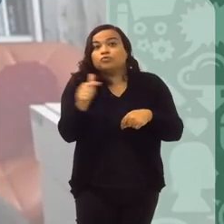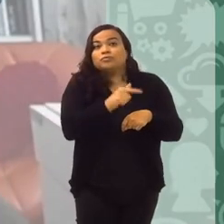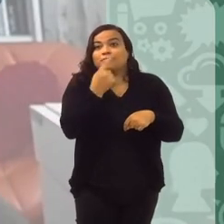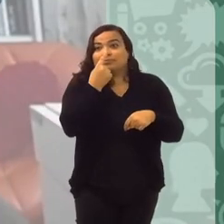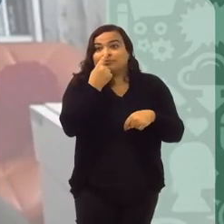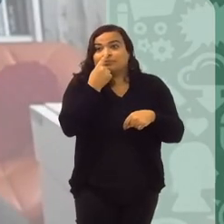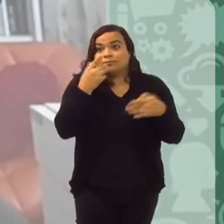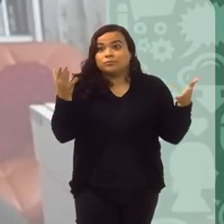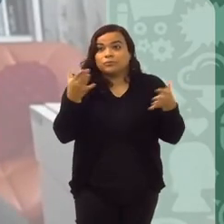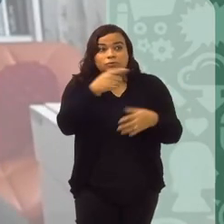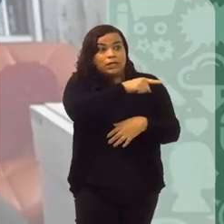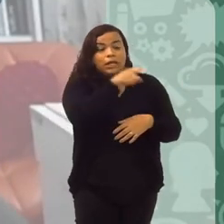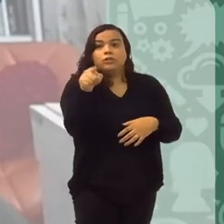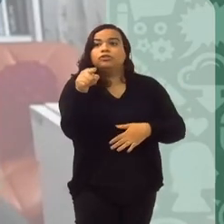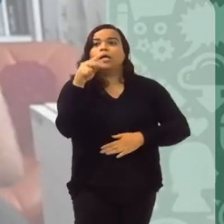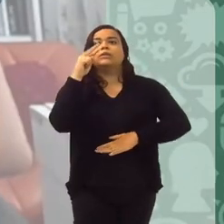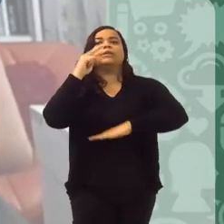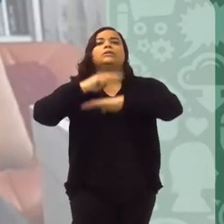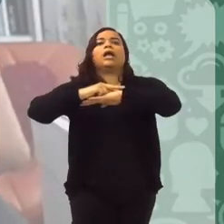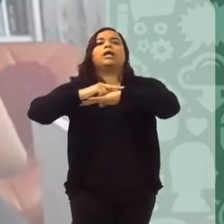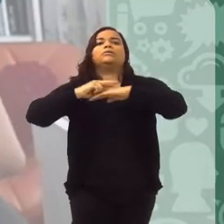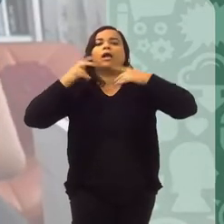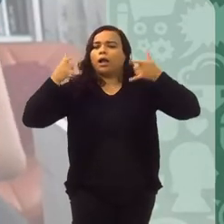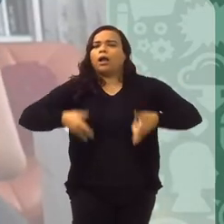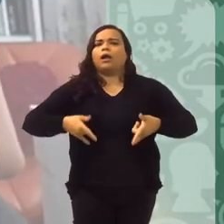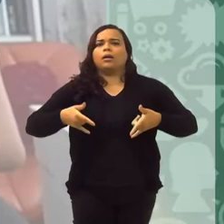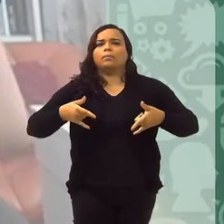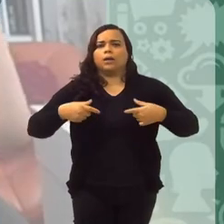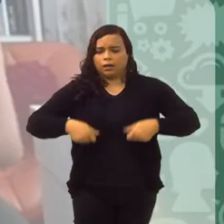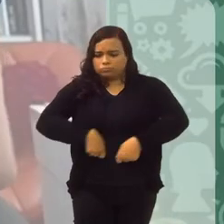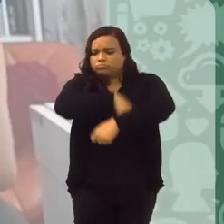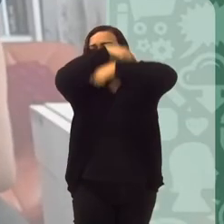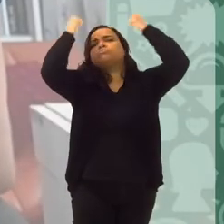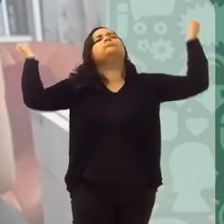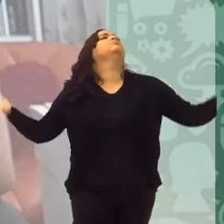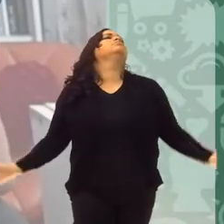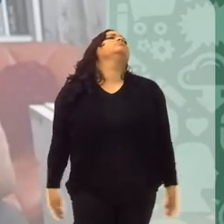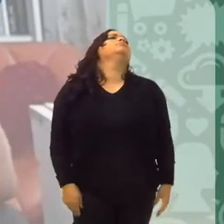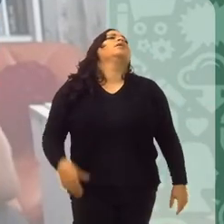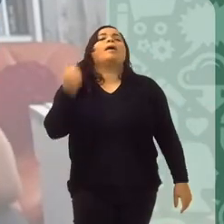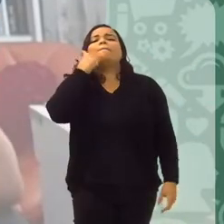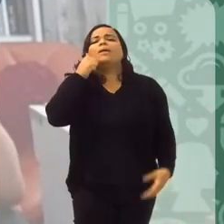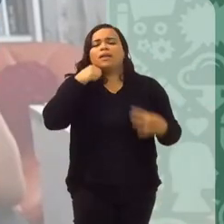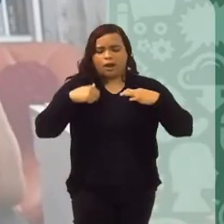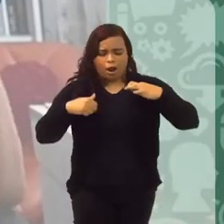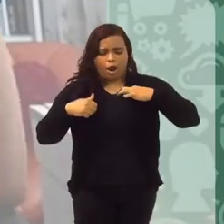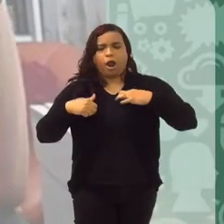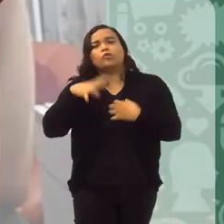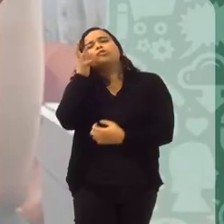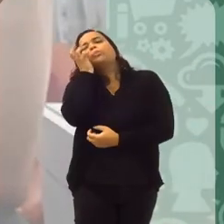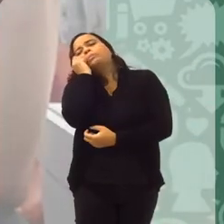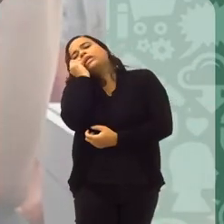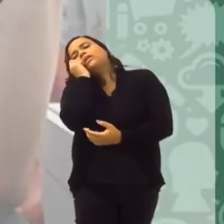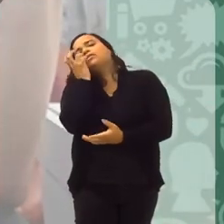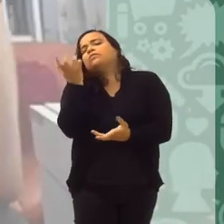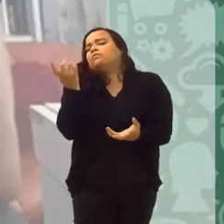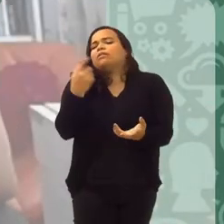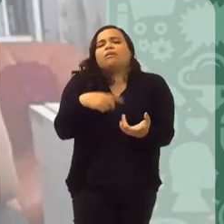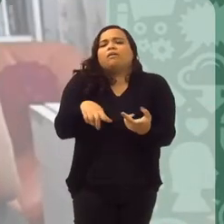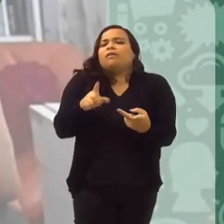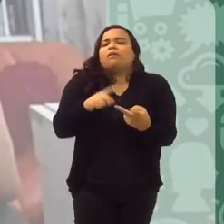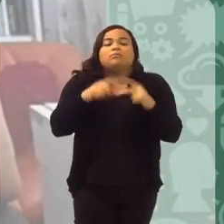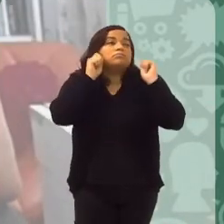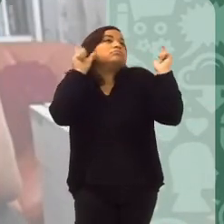Porque hoje eu atendo meus pacientes deitados na cama, sem camisa, as meninas de camisola, acabando